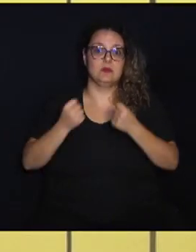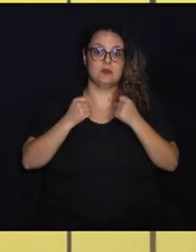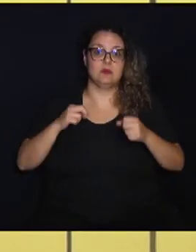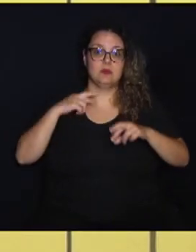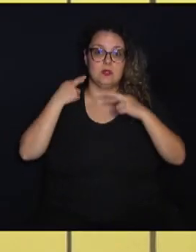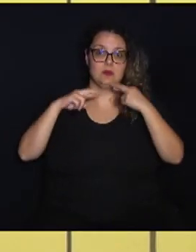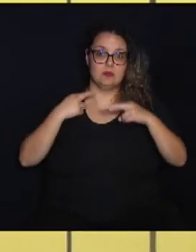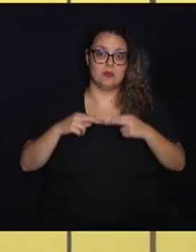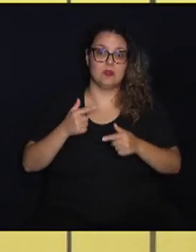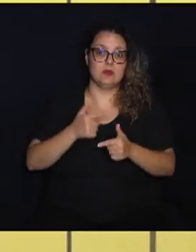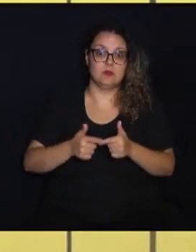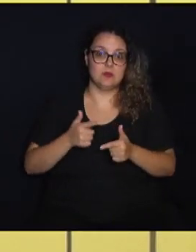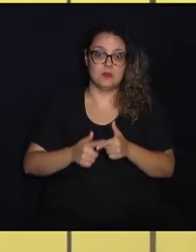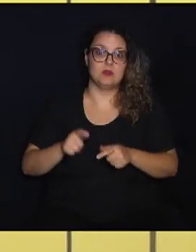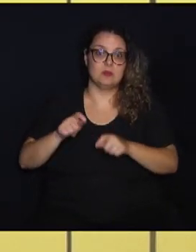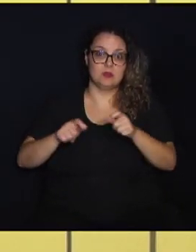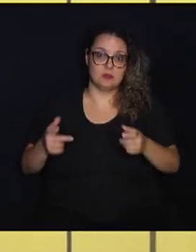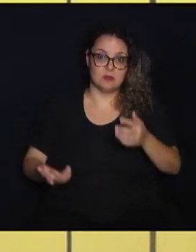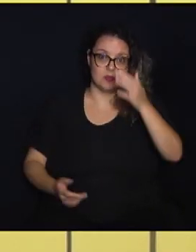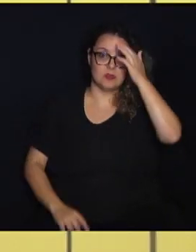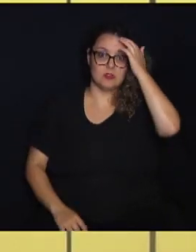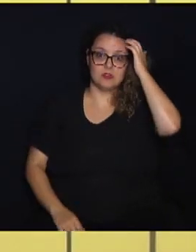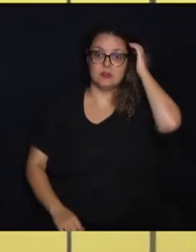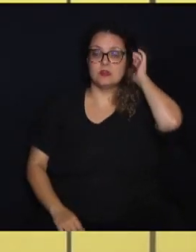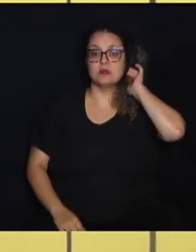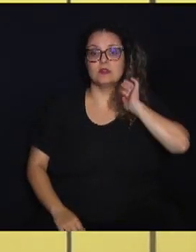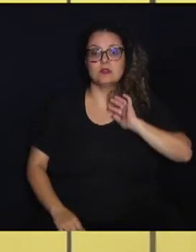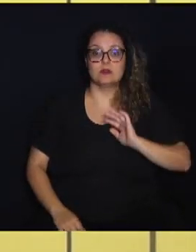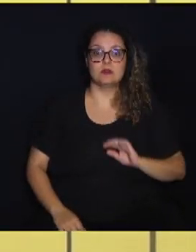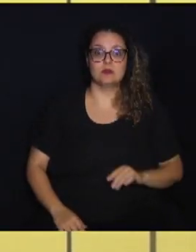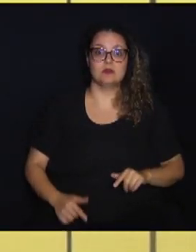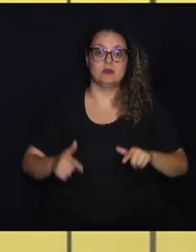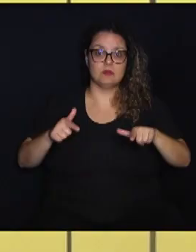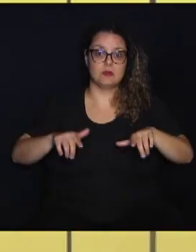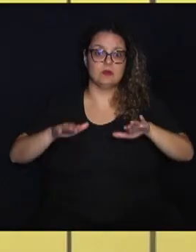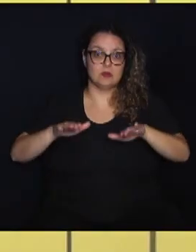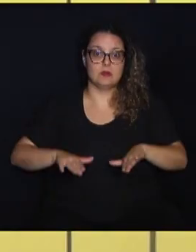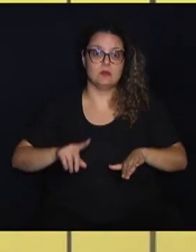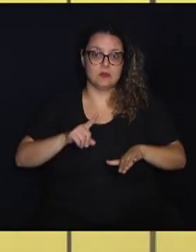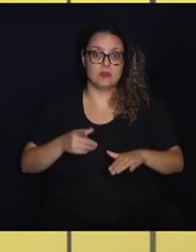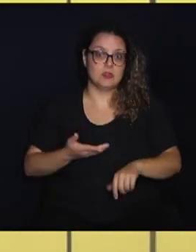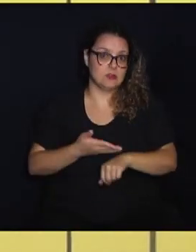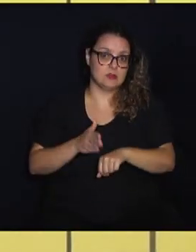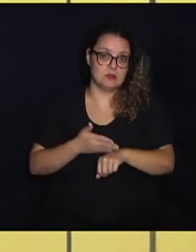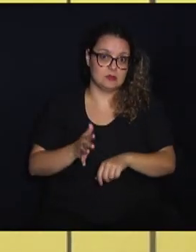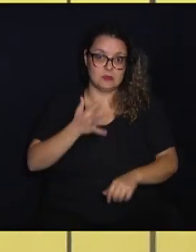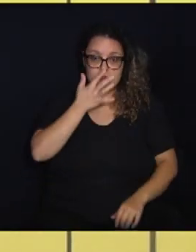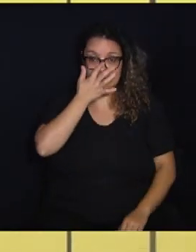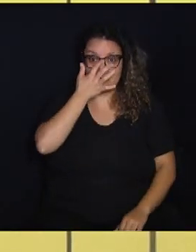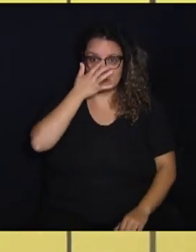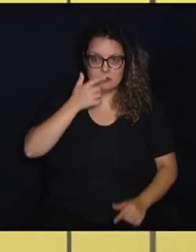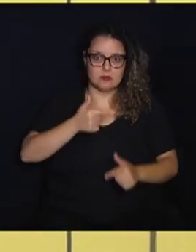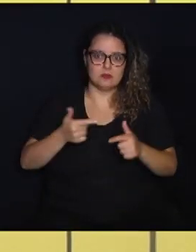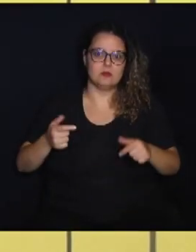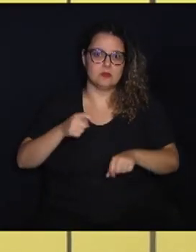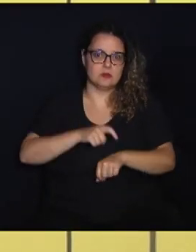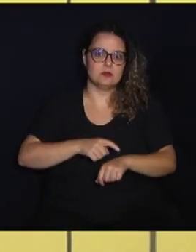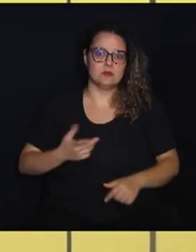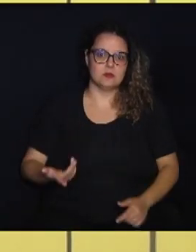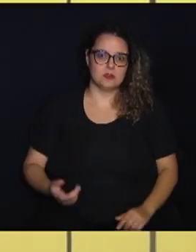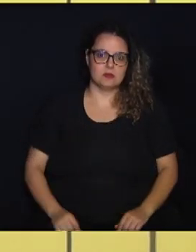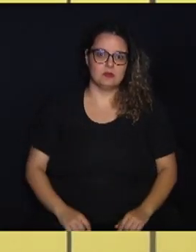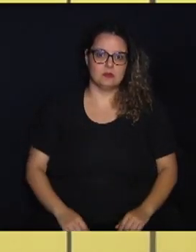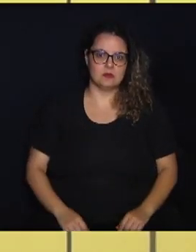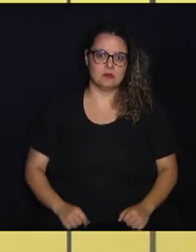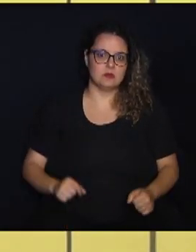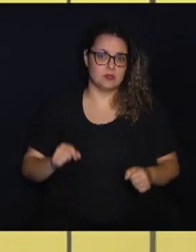reclamação e muito problema com as pessoas que ficam demais, mas que não estão treinando. Então, na grande maioria do tempo, elas estão fazendo